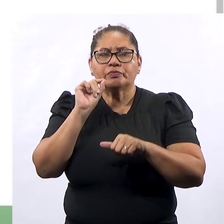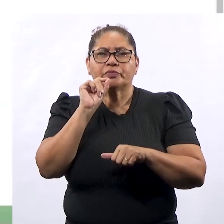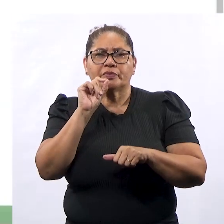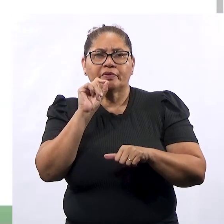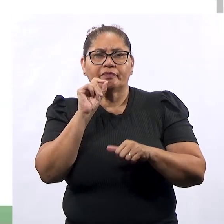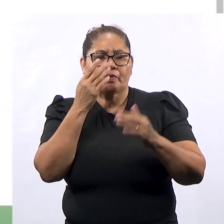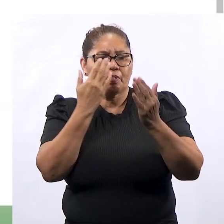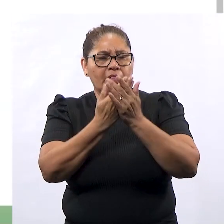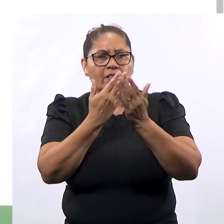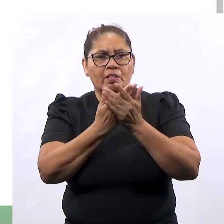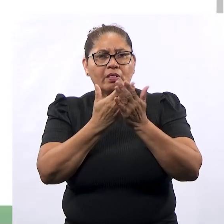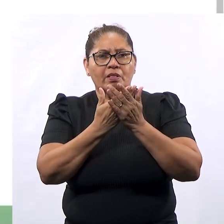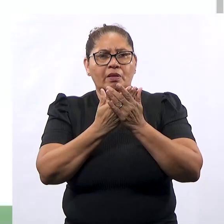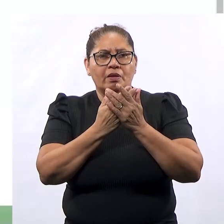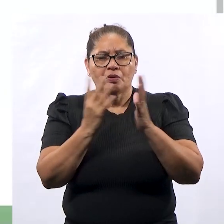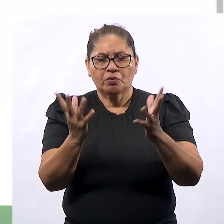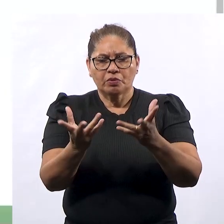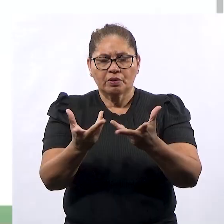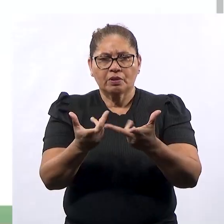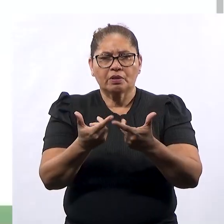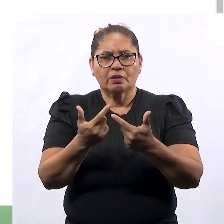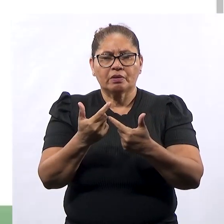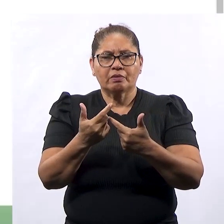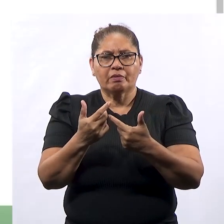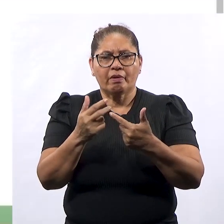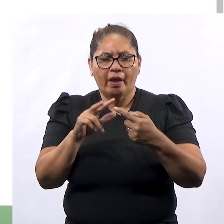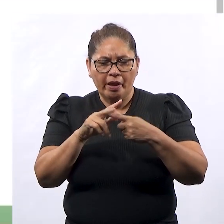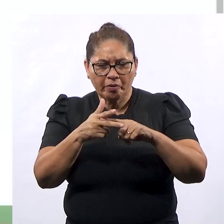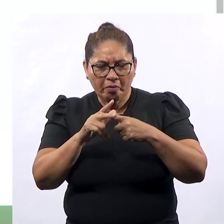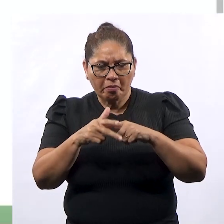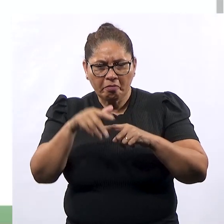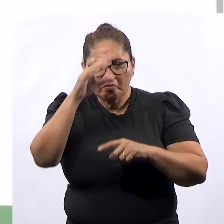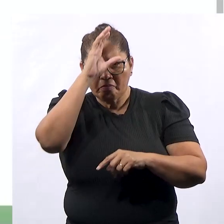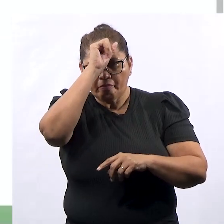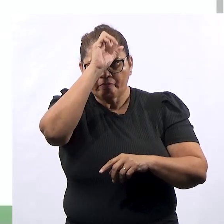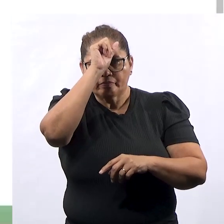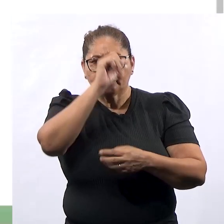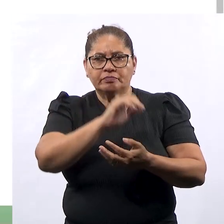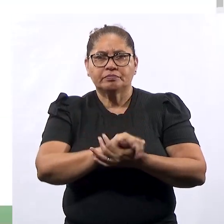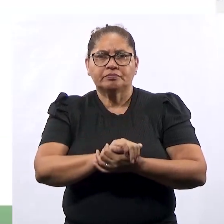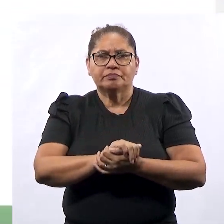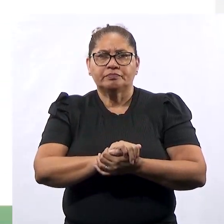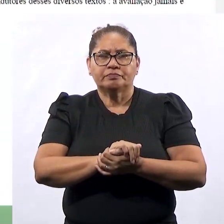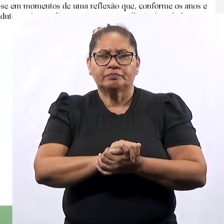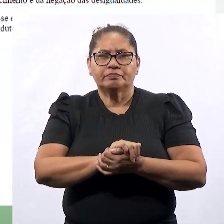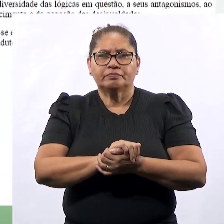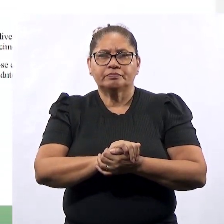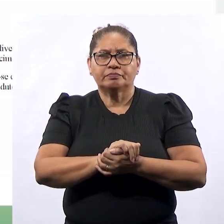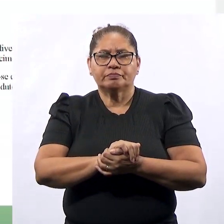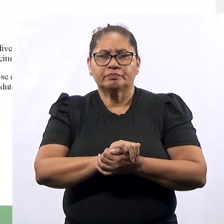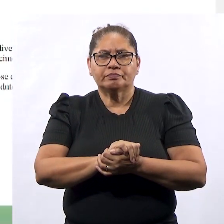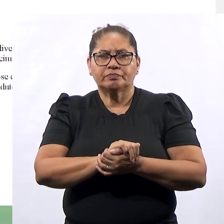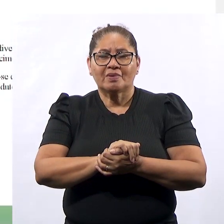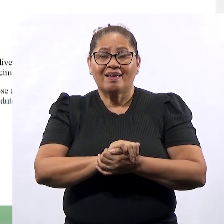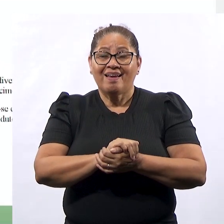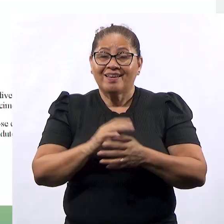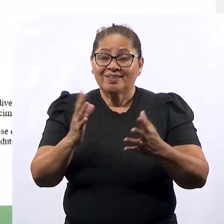é feita a excelência escolar, o que é excelência e o que é regulação da aprendizagem. Então,